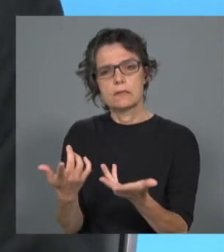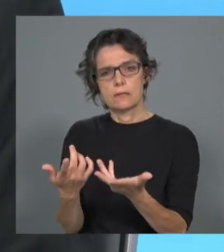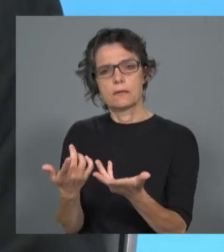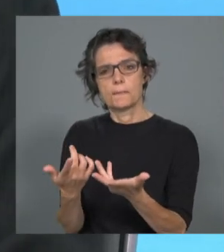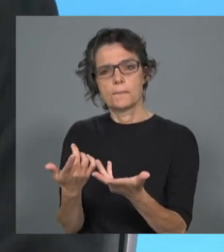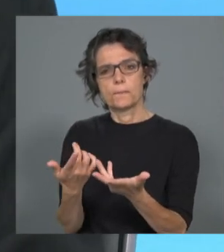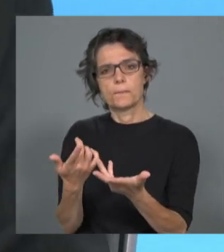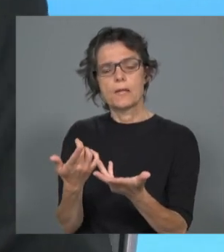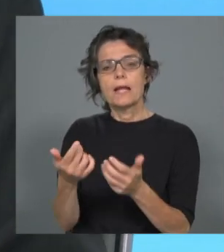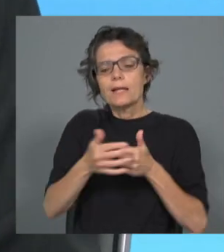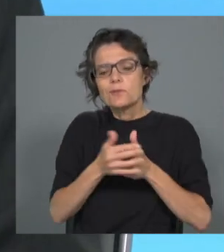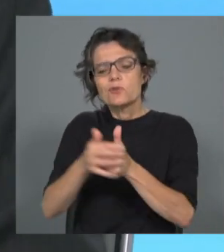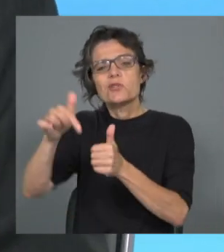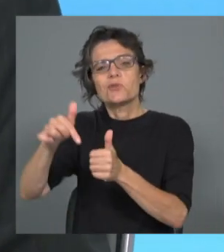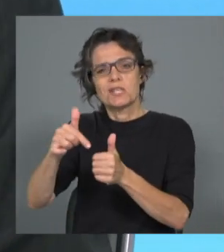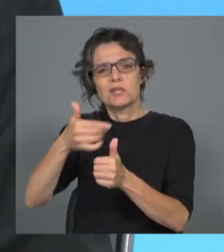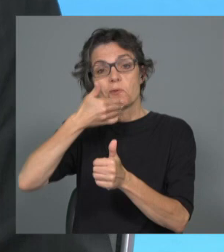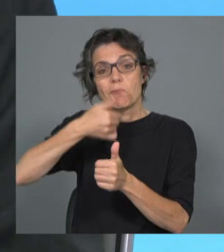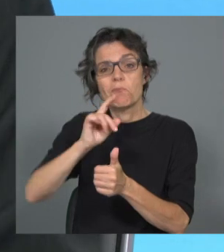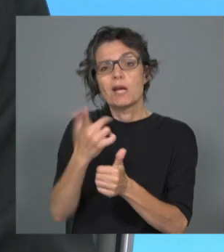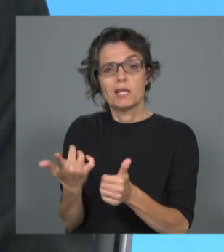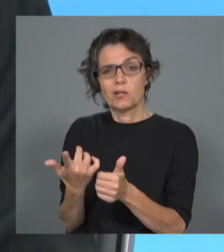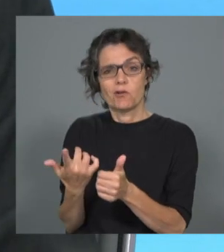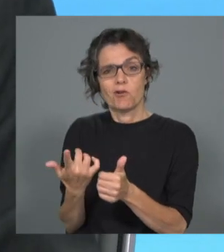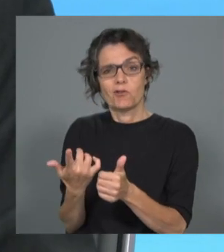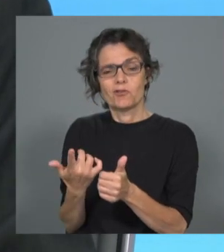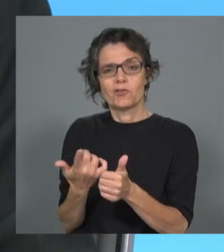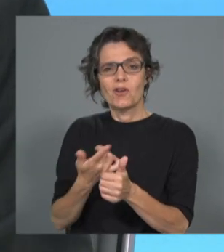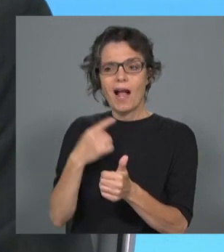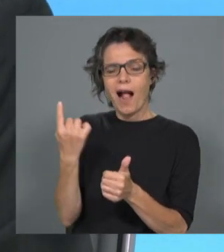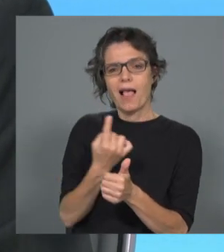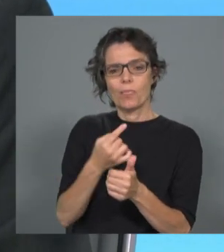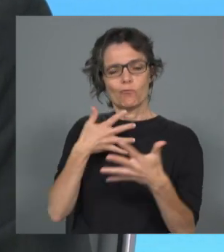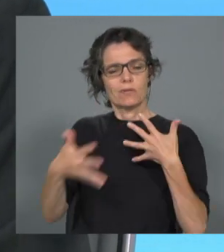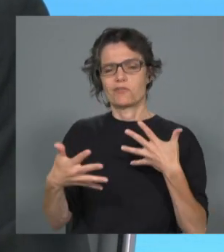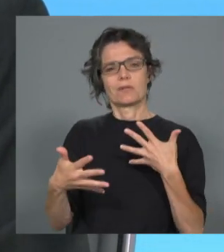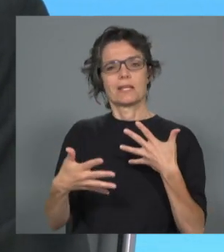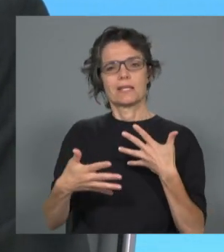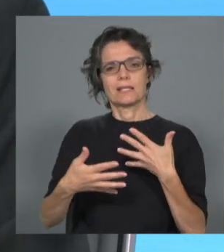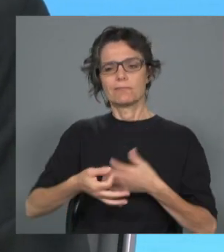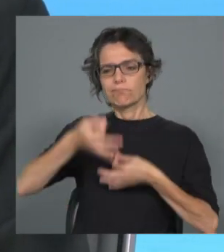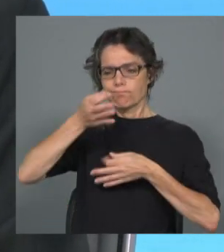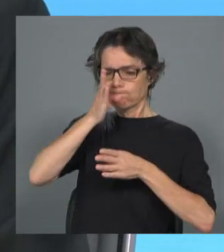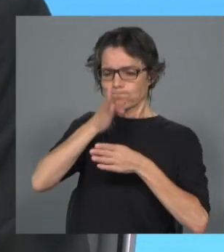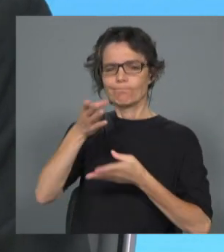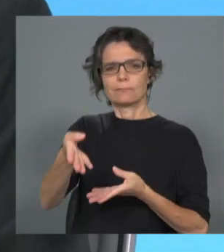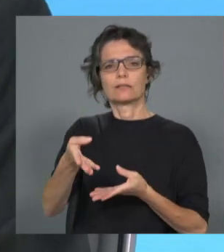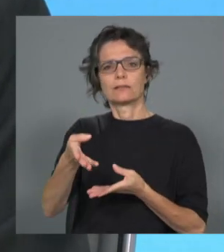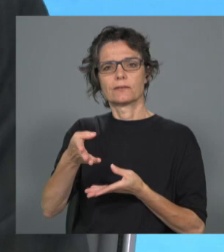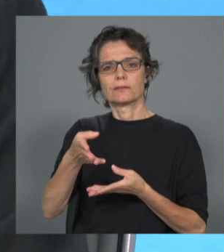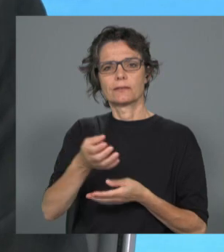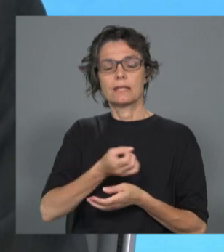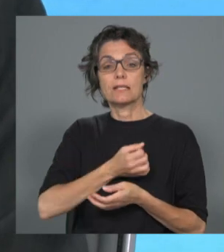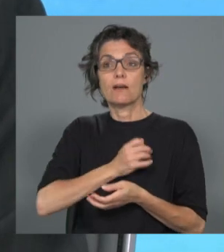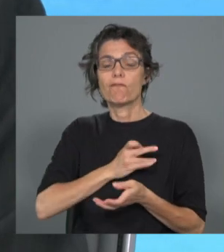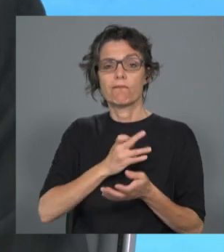nós sejamos mais autênticos, mais transparentes, mais fiéis no nosso testemunho de vida cristã. Fez-se